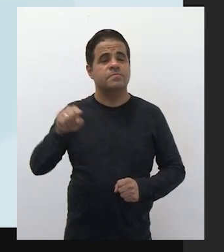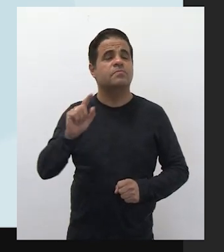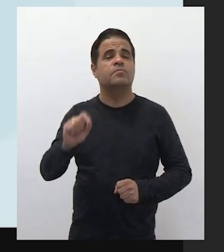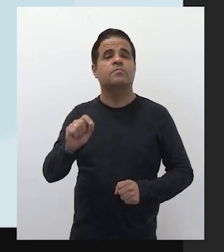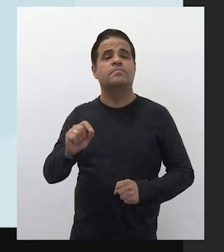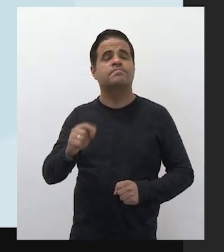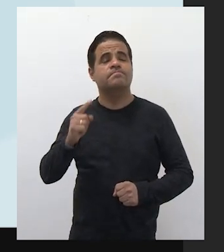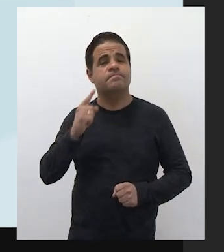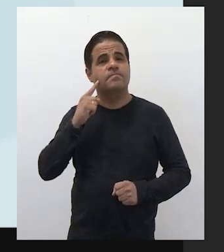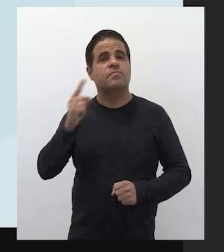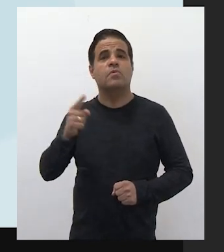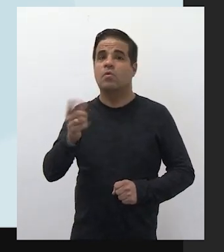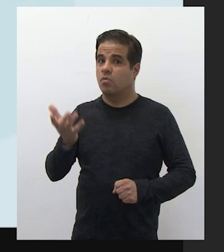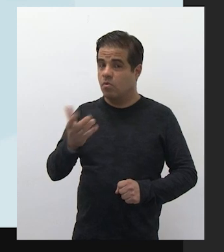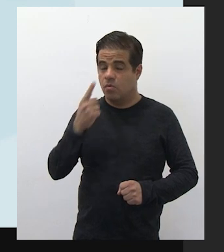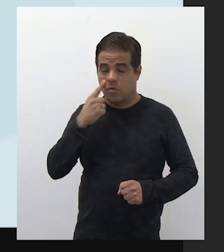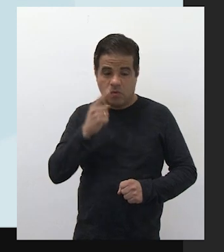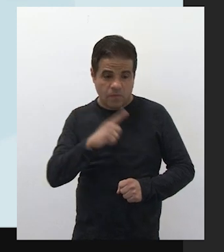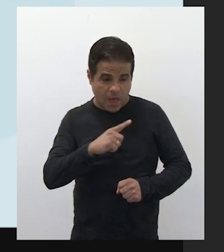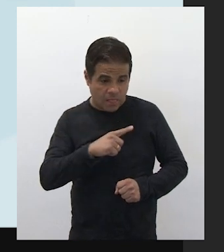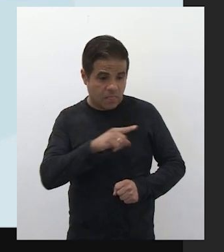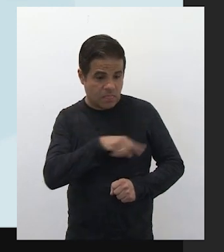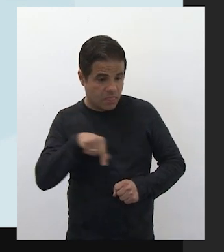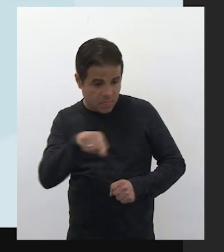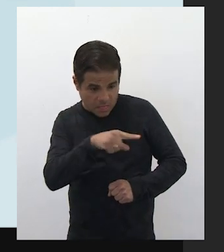essa. Olha, a gente só vai ter